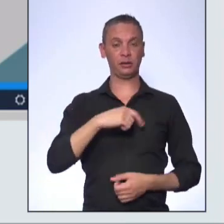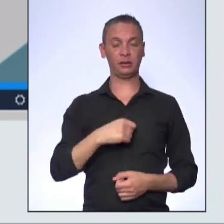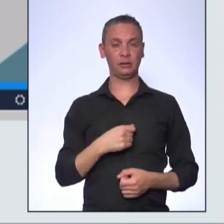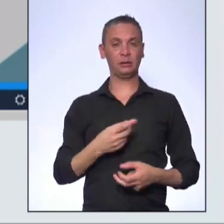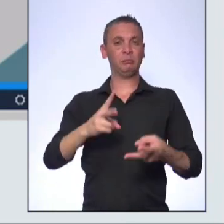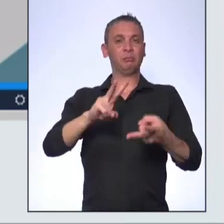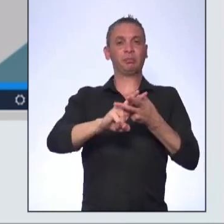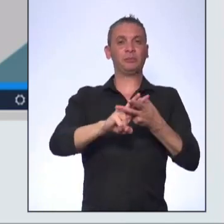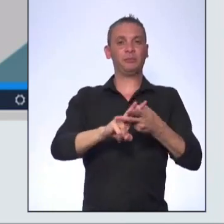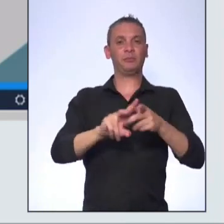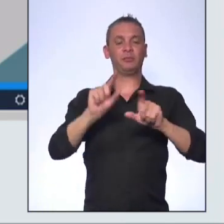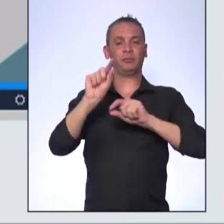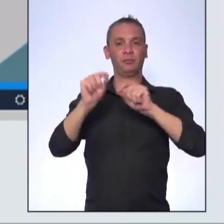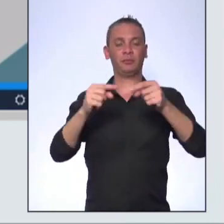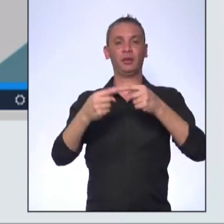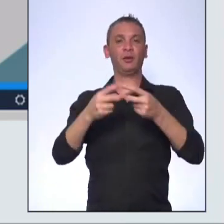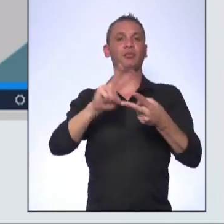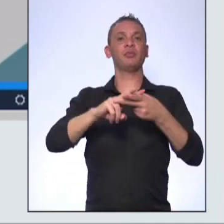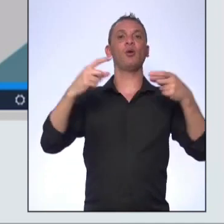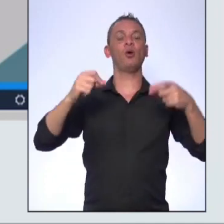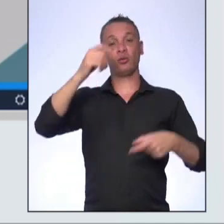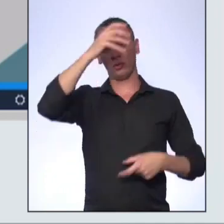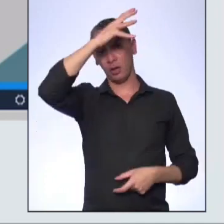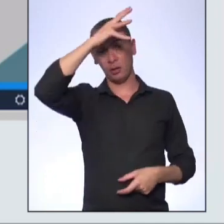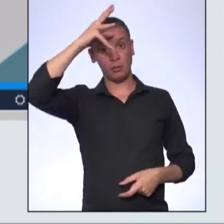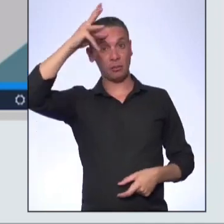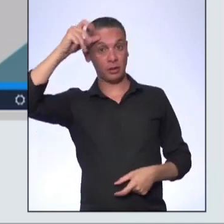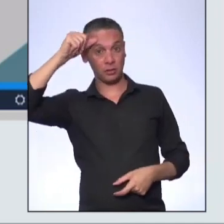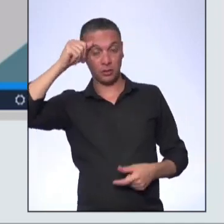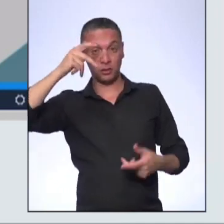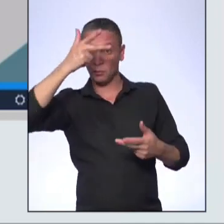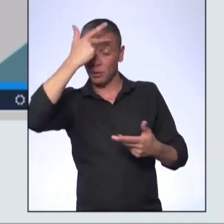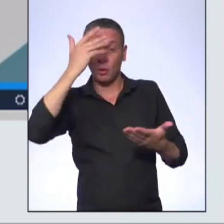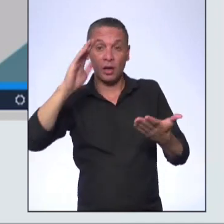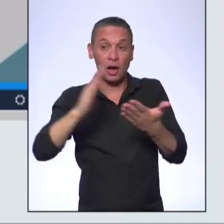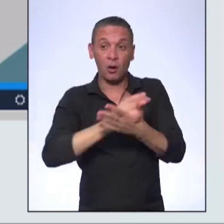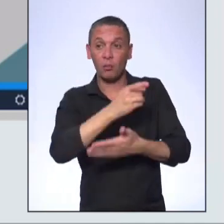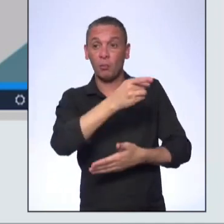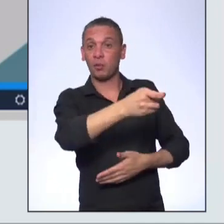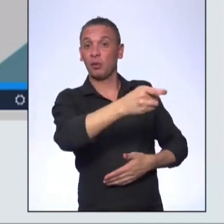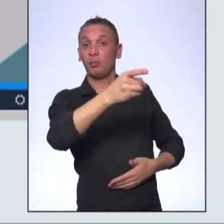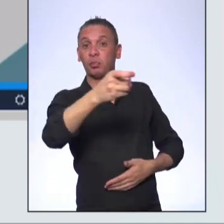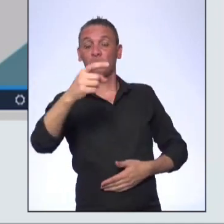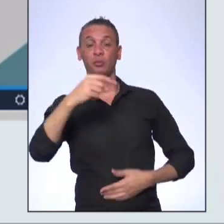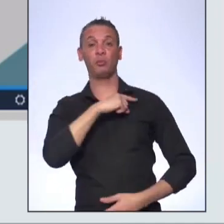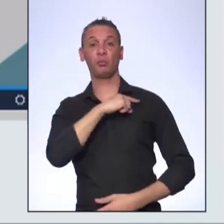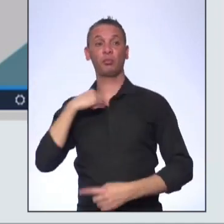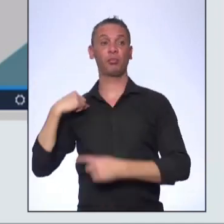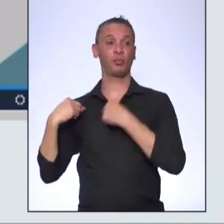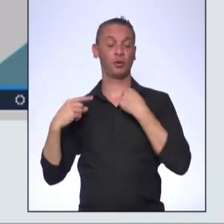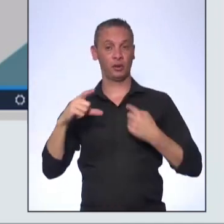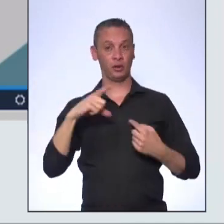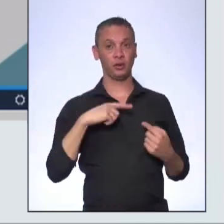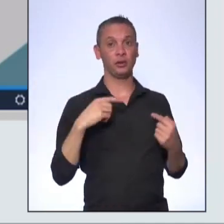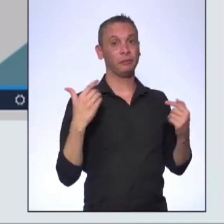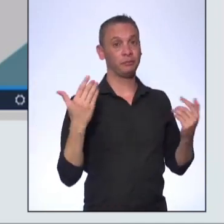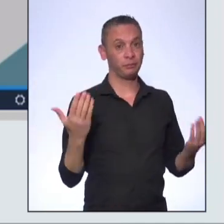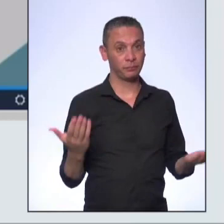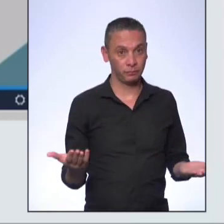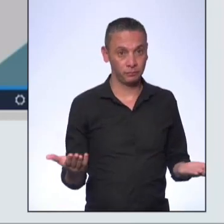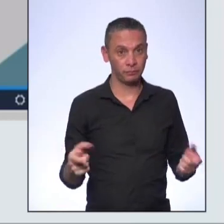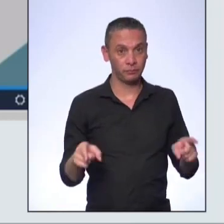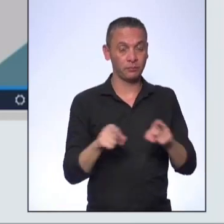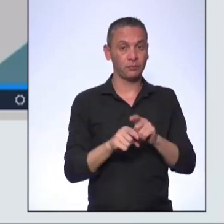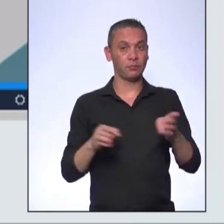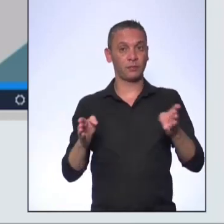foram enviados para prisões na Amazônia e alguns deles foram executados durante o trajeto. Ou seja, durante